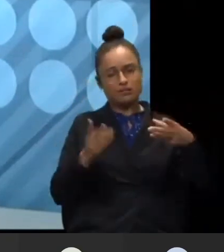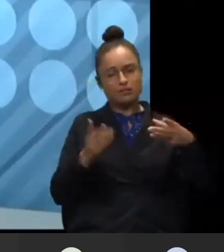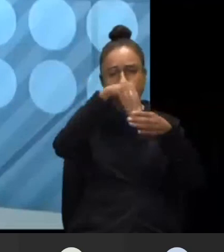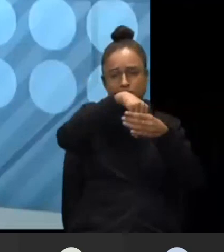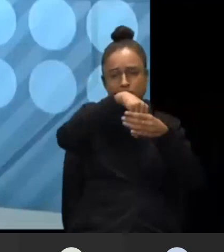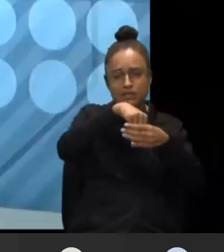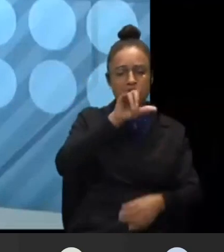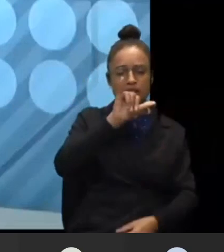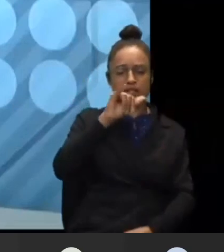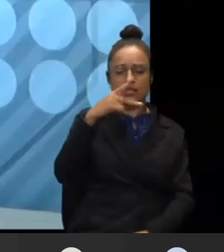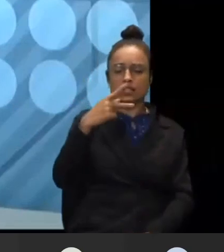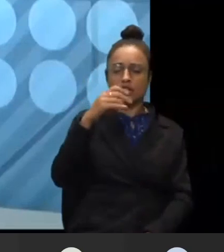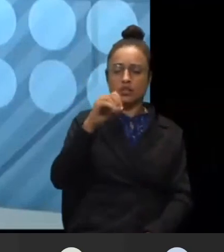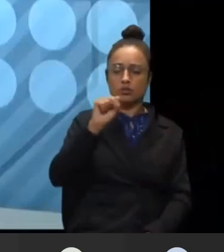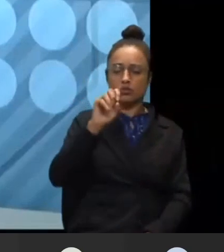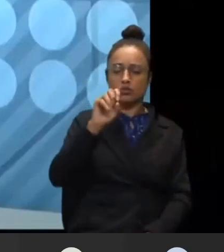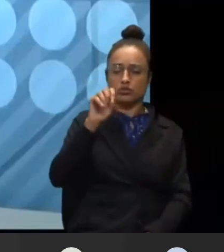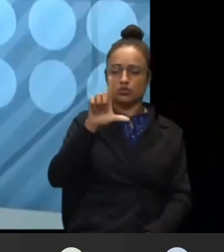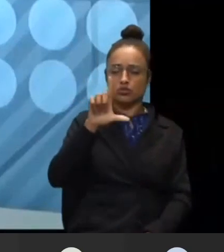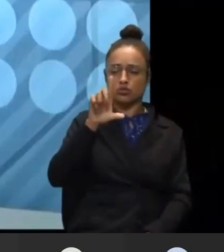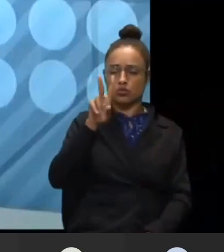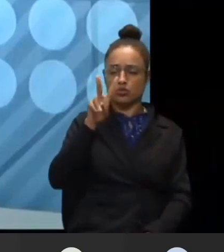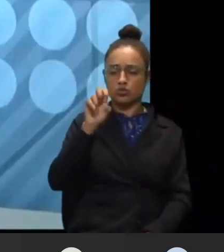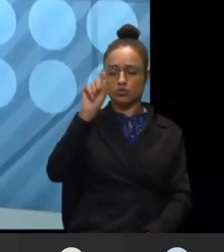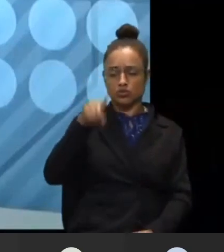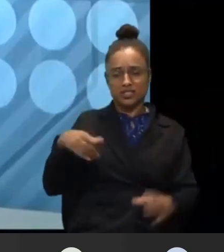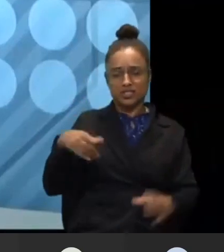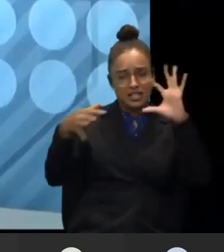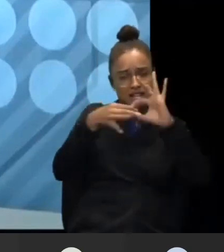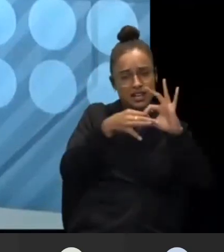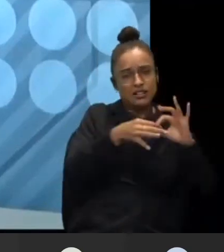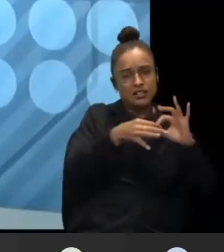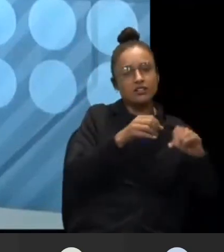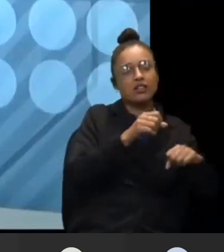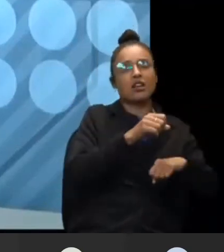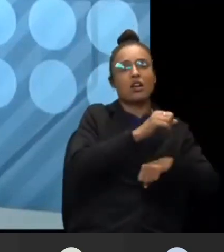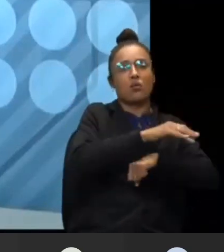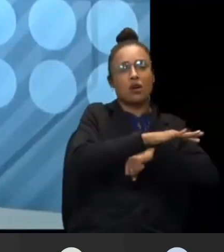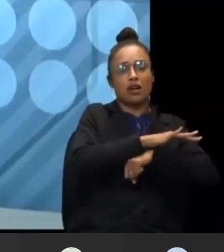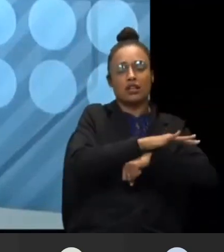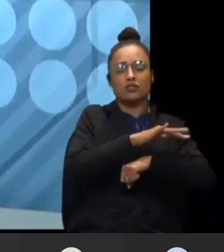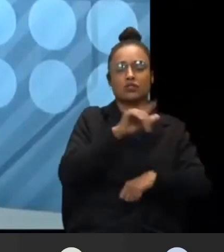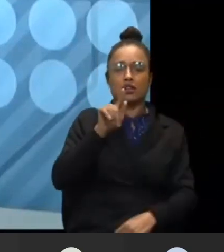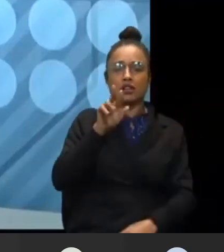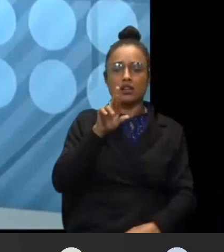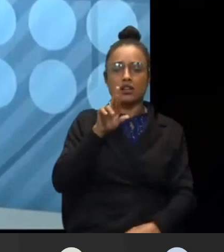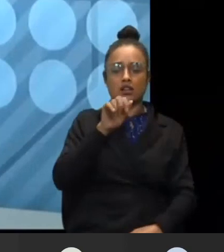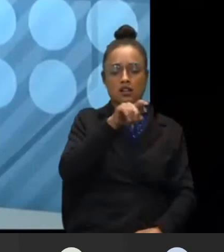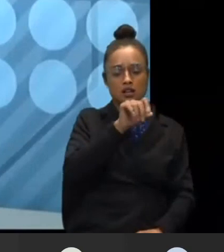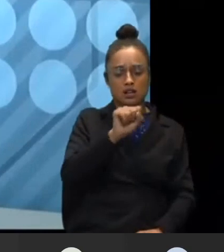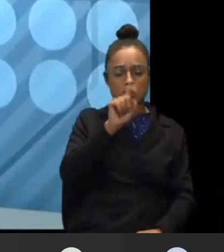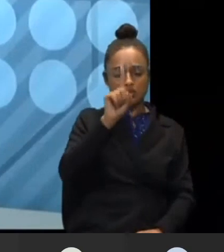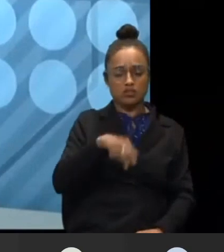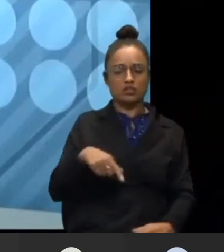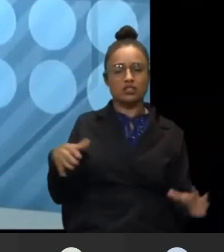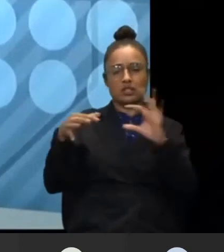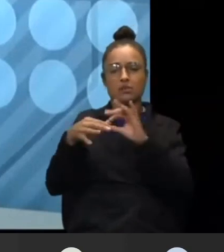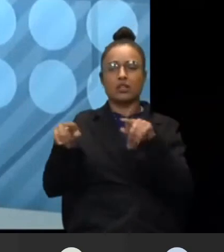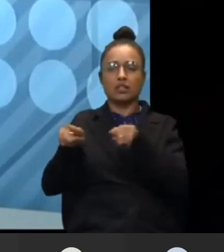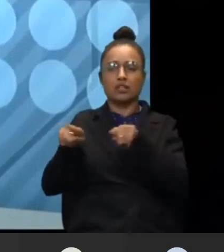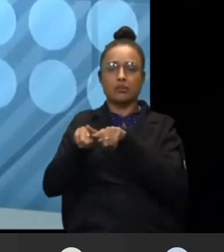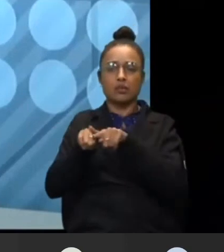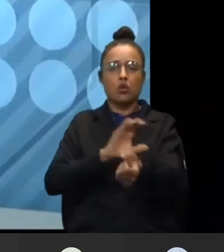vitaminas lipossolúveis, então são enquadradas nos lipídios, são vitaminas lipossolúveis. O colesterol também é um